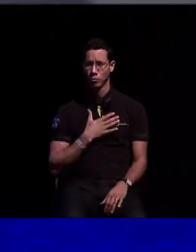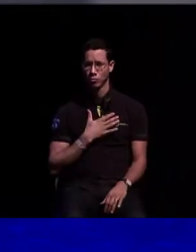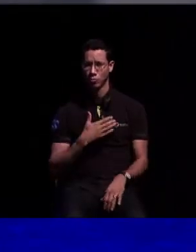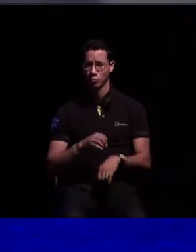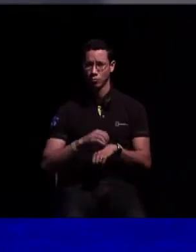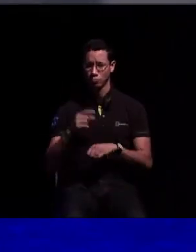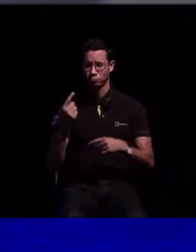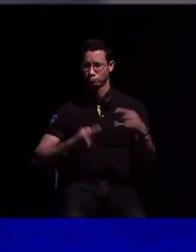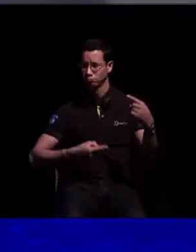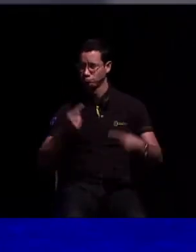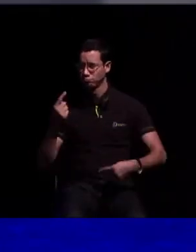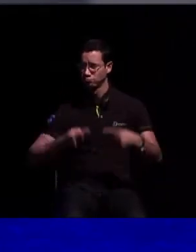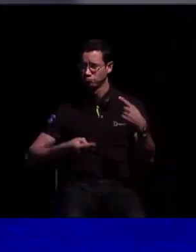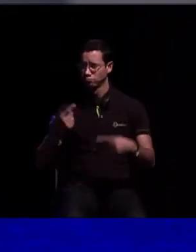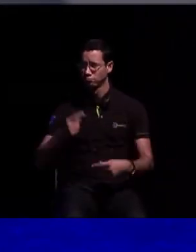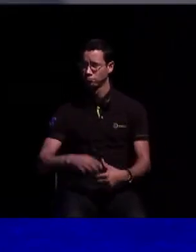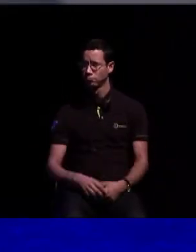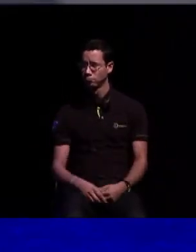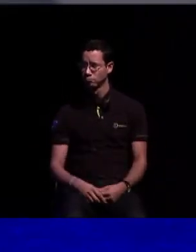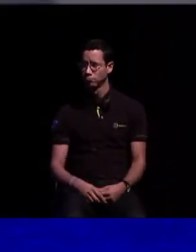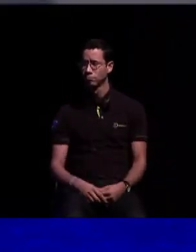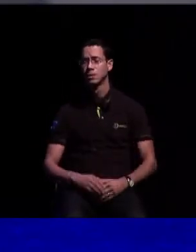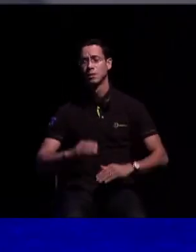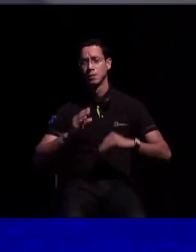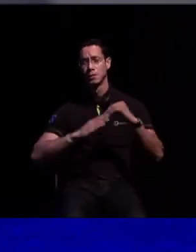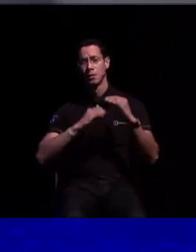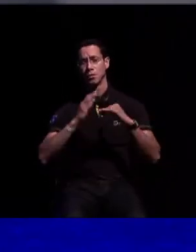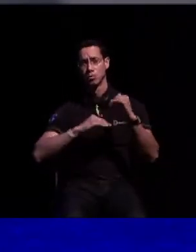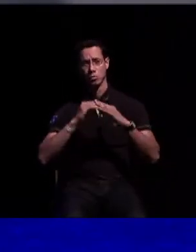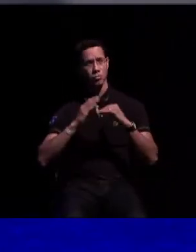discutir com vocês aqui. Né? Ou seja, as práticas